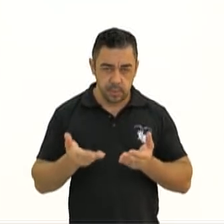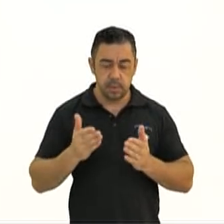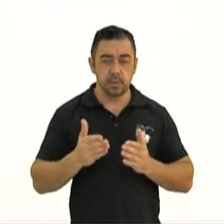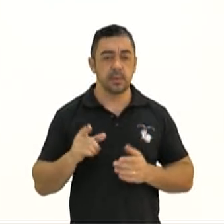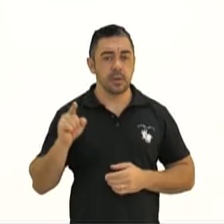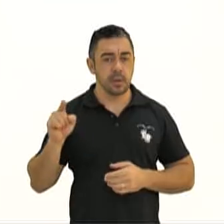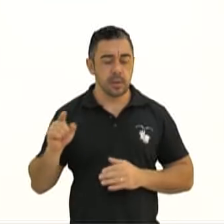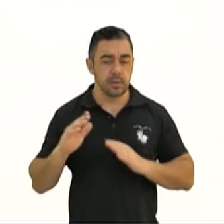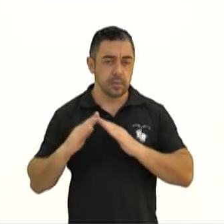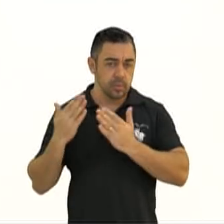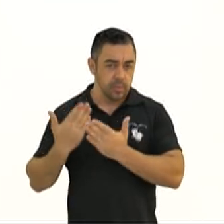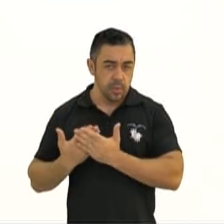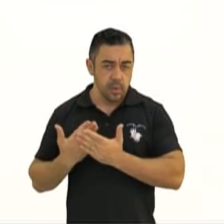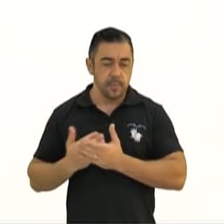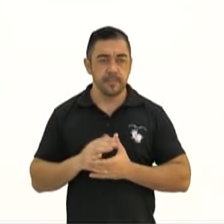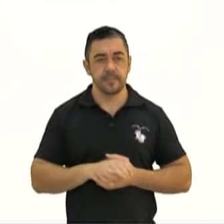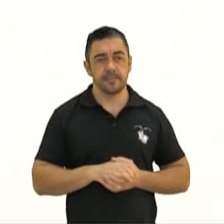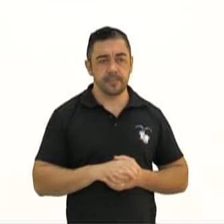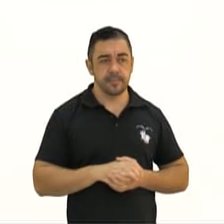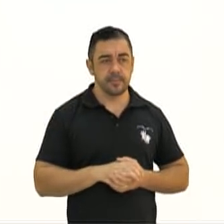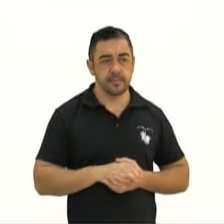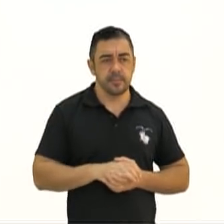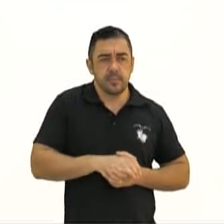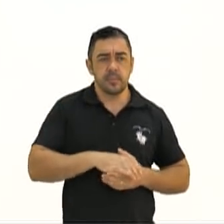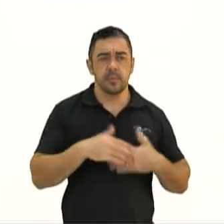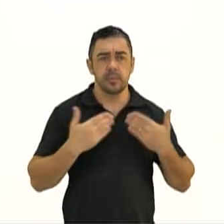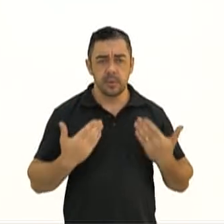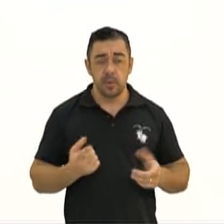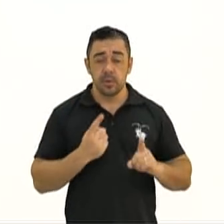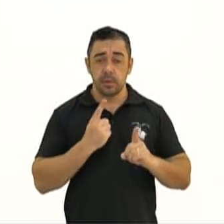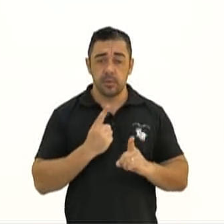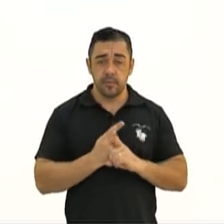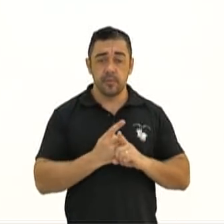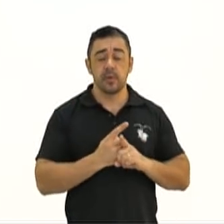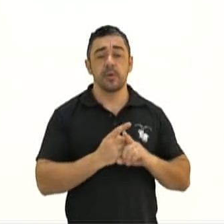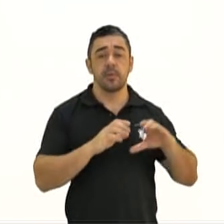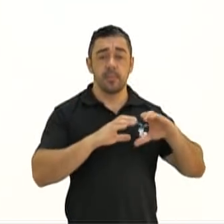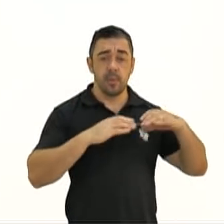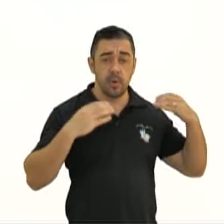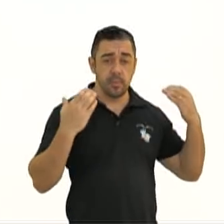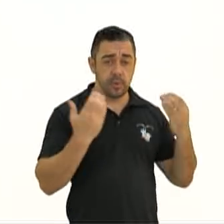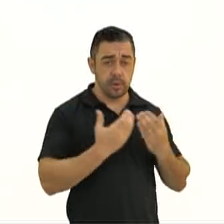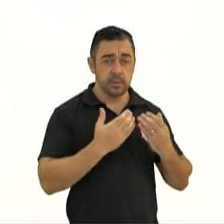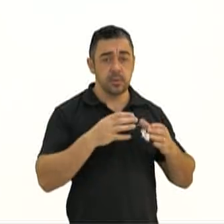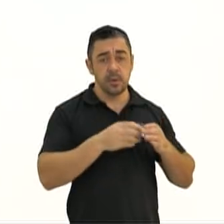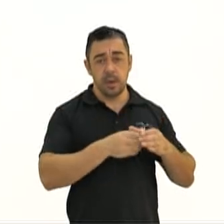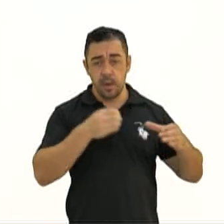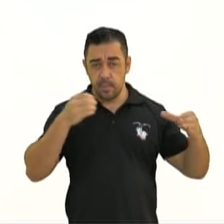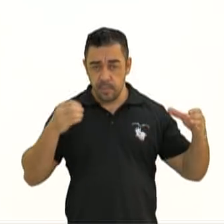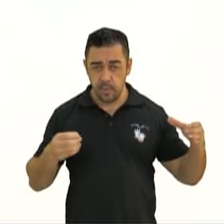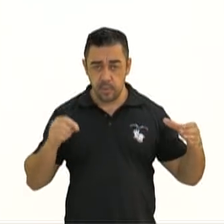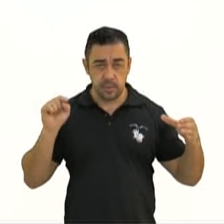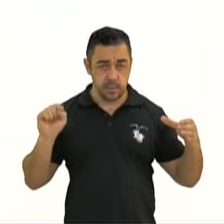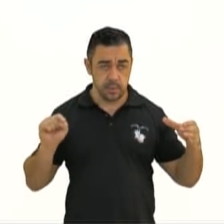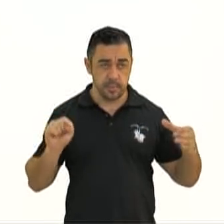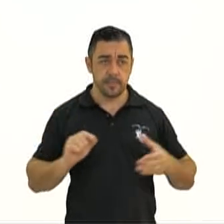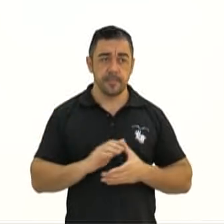na cantina da escola. Identifique a população e a amostra nesse